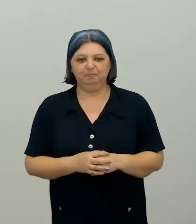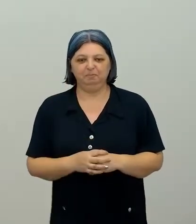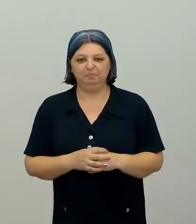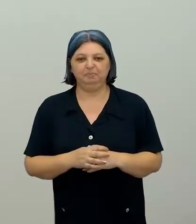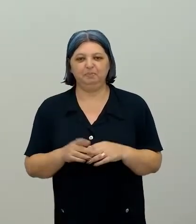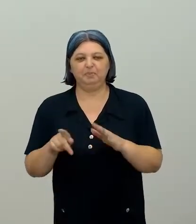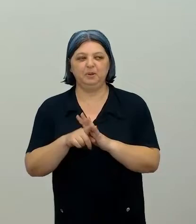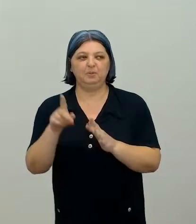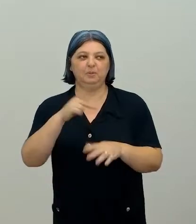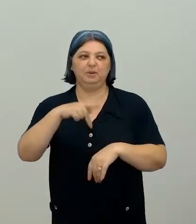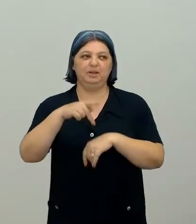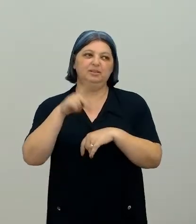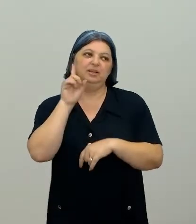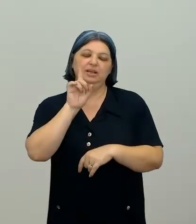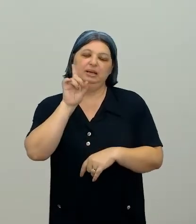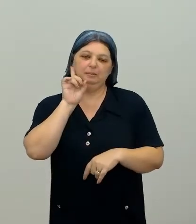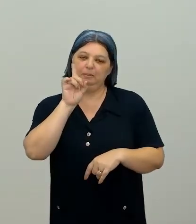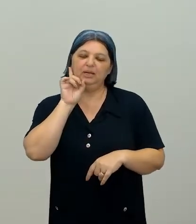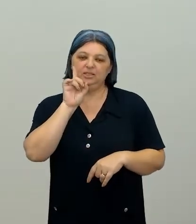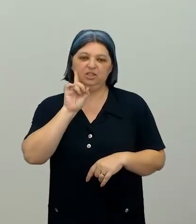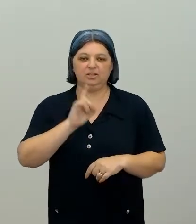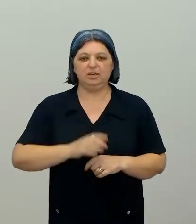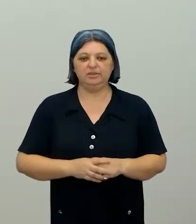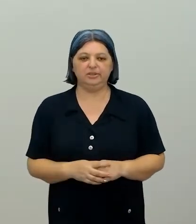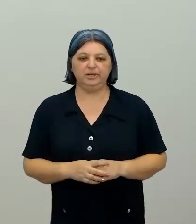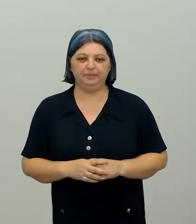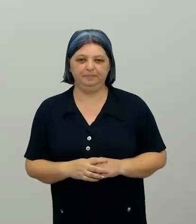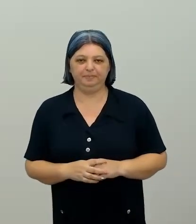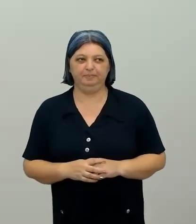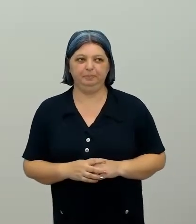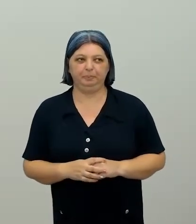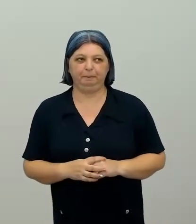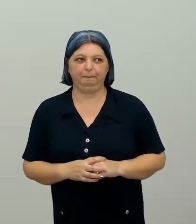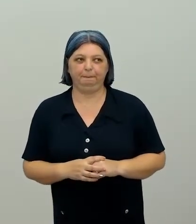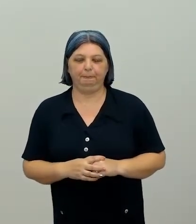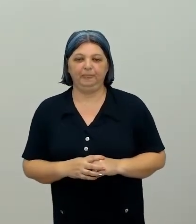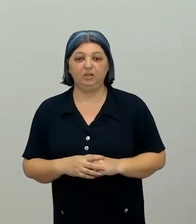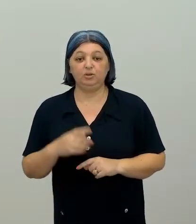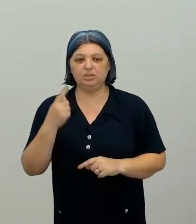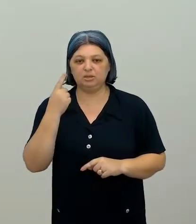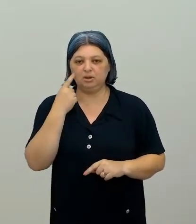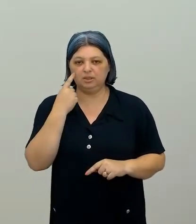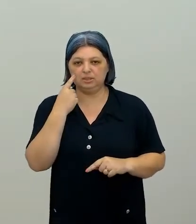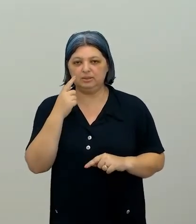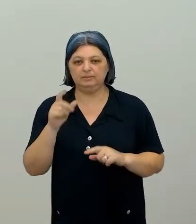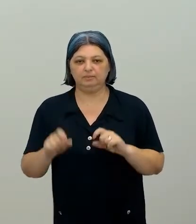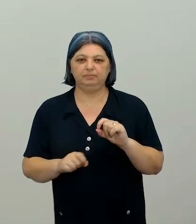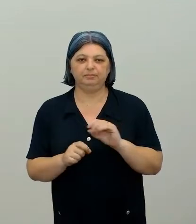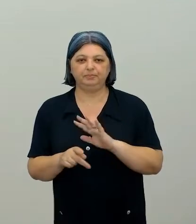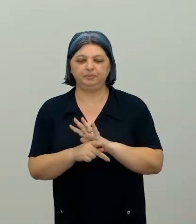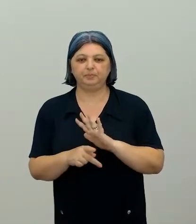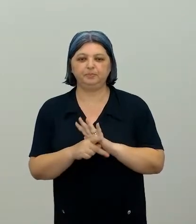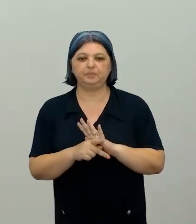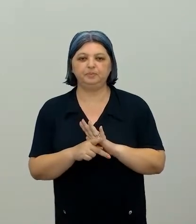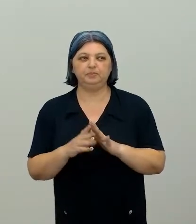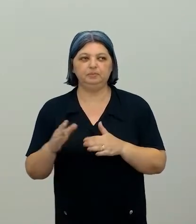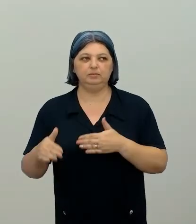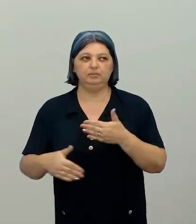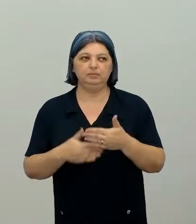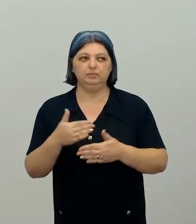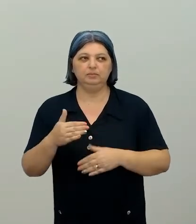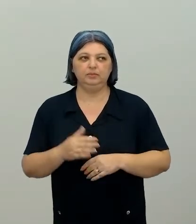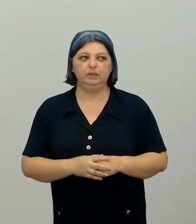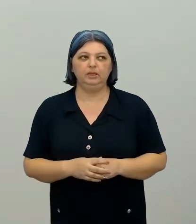Estados Unidos, a partir desse símbolo que é a indústria automobilística, que a gente passa a ter